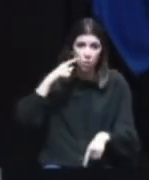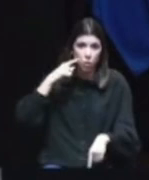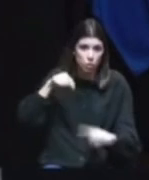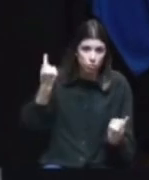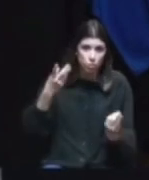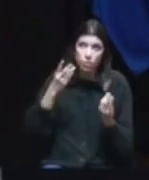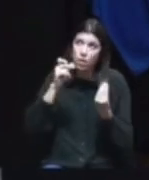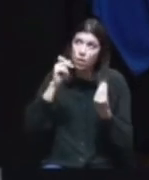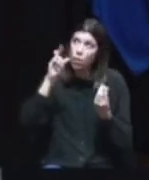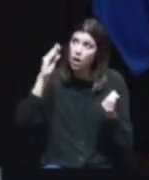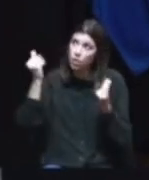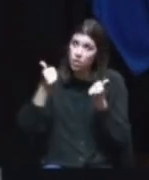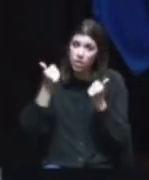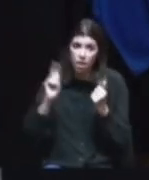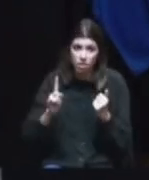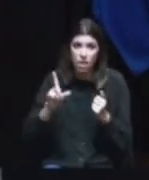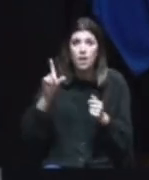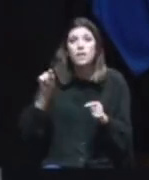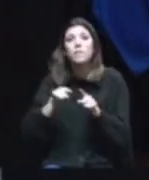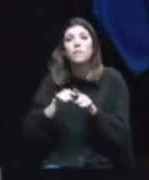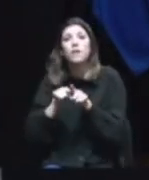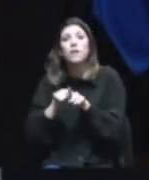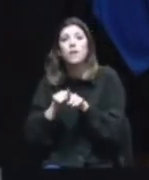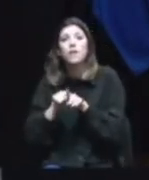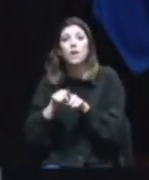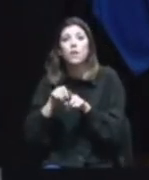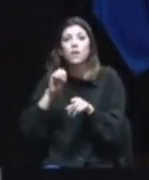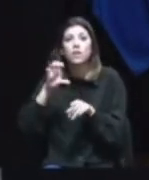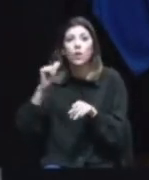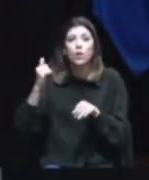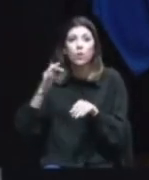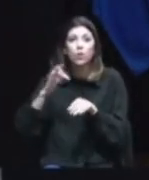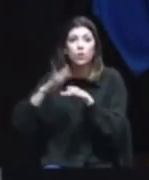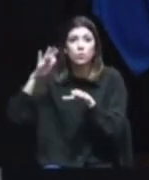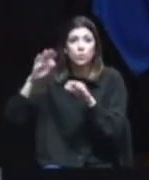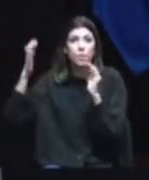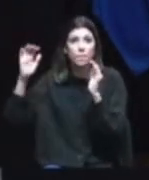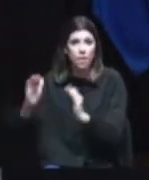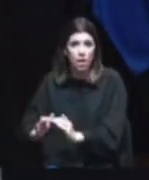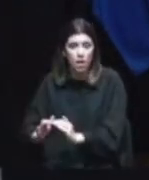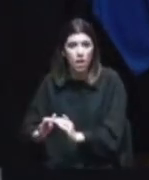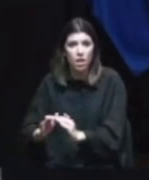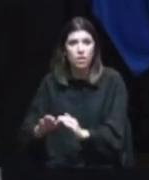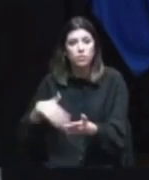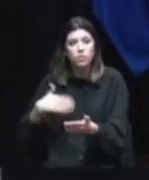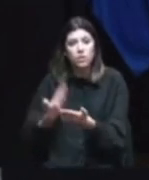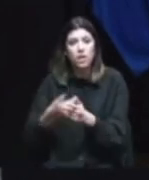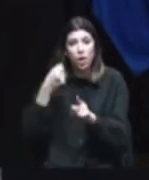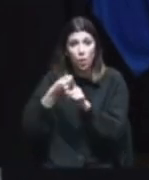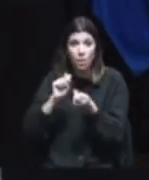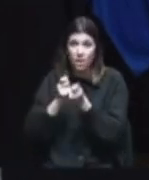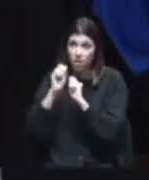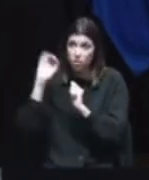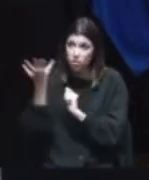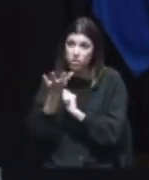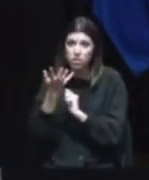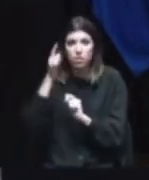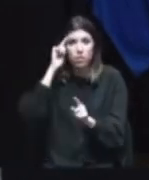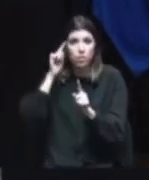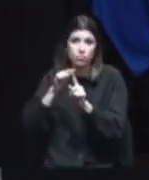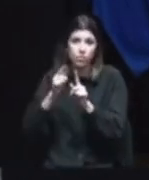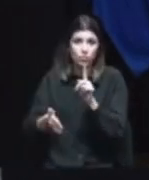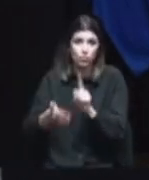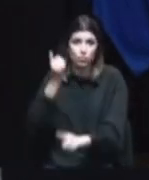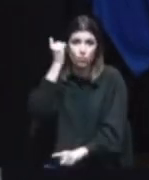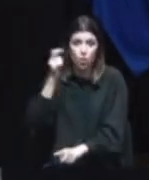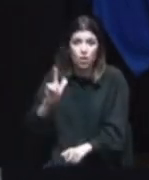qualidade do espaço público, mas também para reduzir a emissão de gases com efeito de estufa e cumprir com as responsabilidades da cidade no combate às alterações climáticas. Lisboa